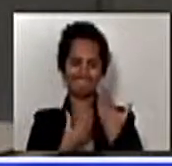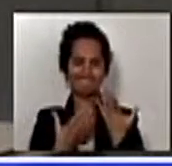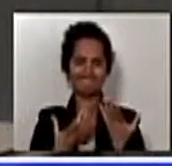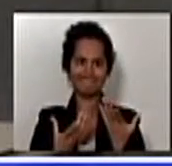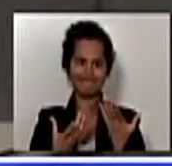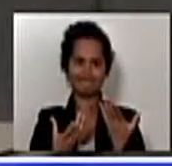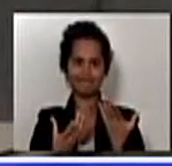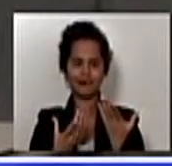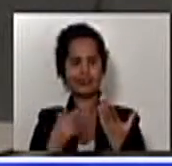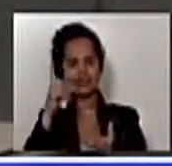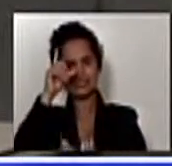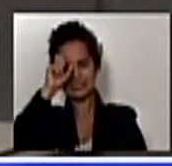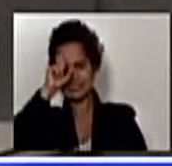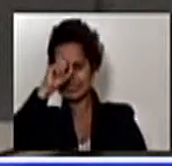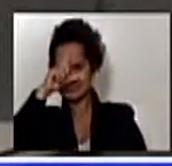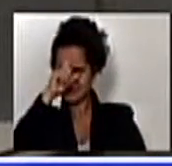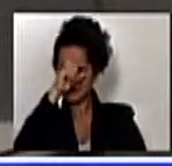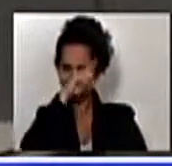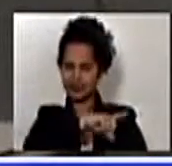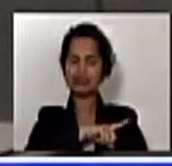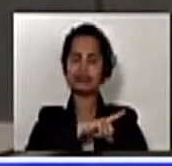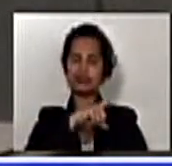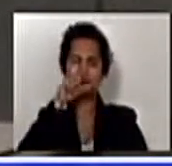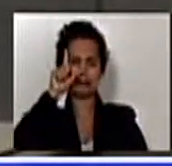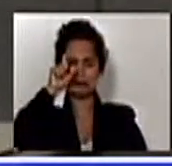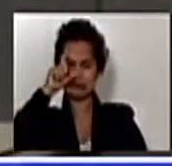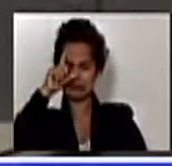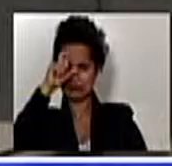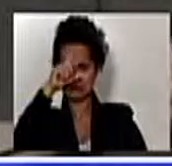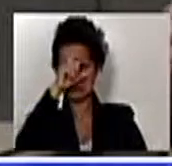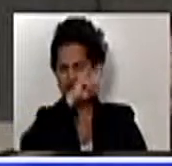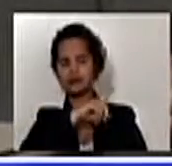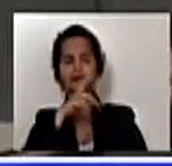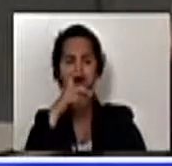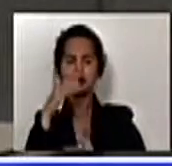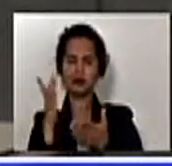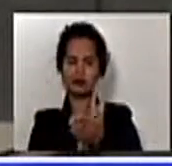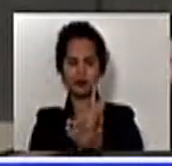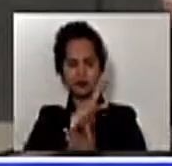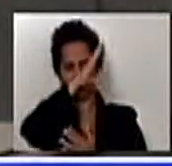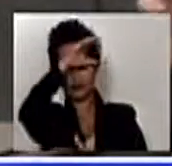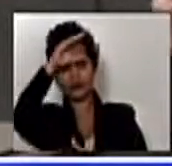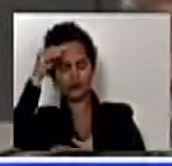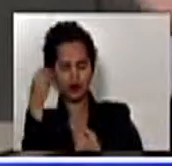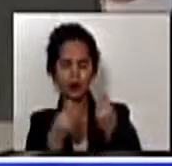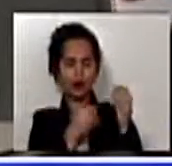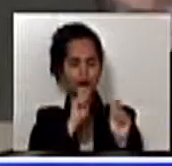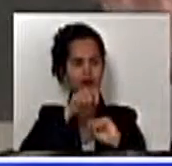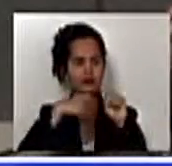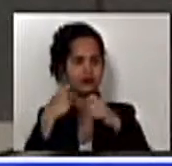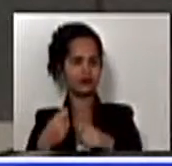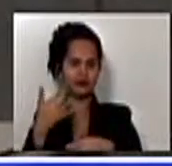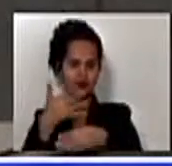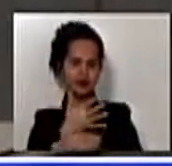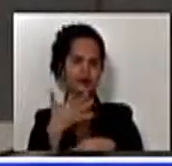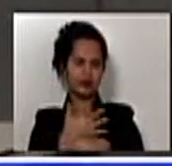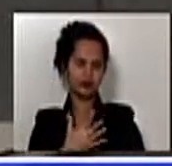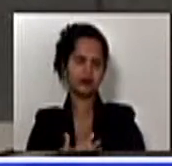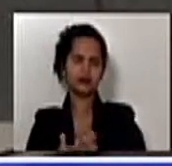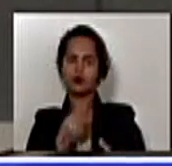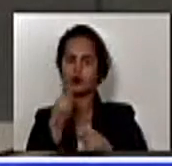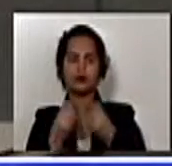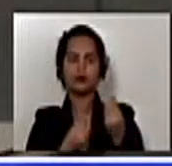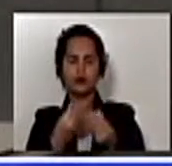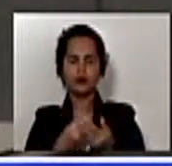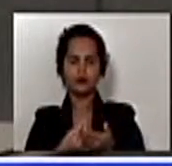aí muito, mas muito difícil mesmo, aí os prefeitos estão, para cumprir, não é pagamento de contrato, é para